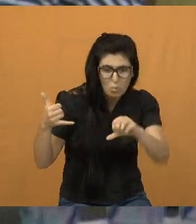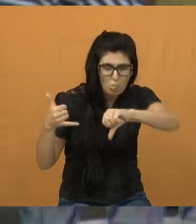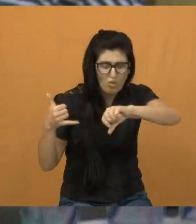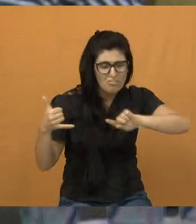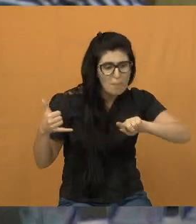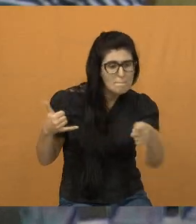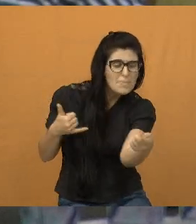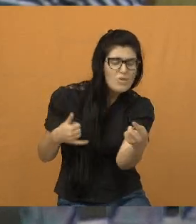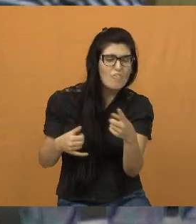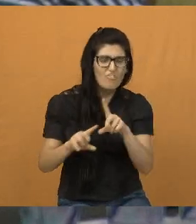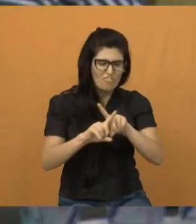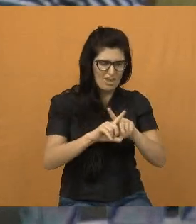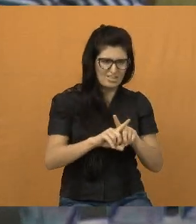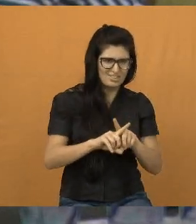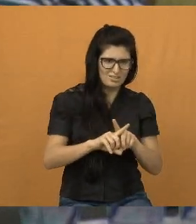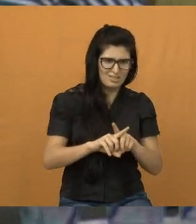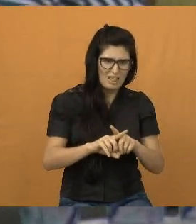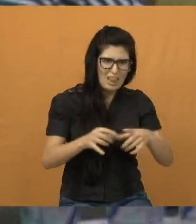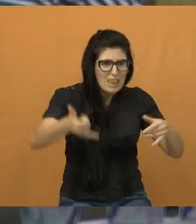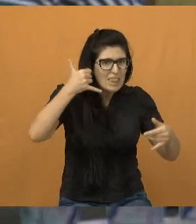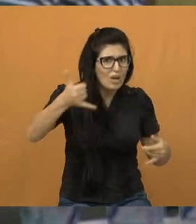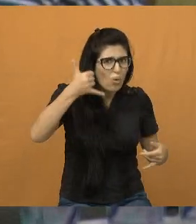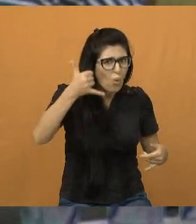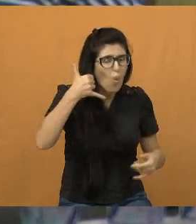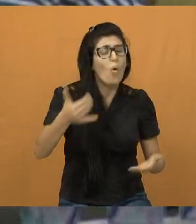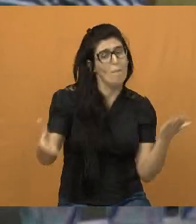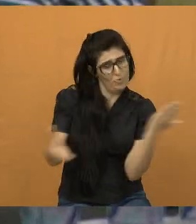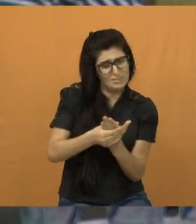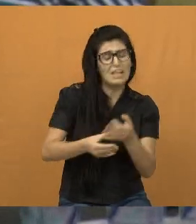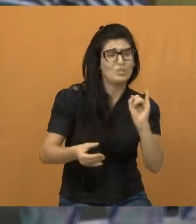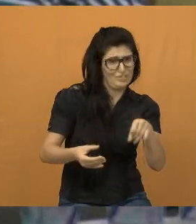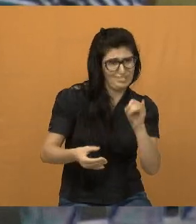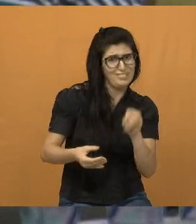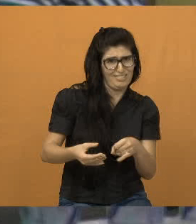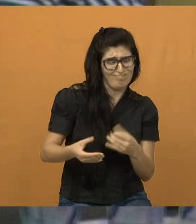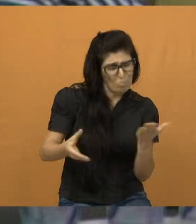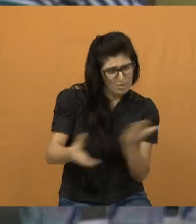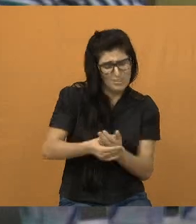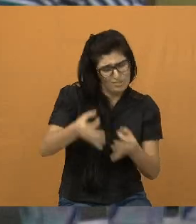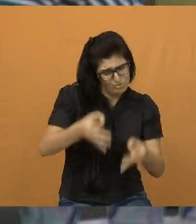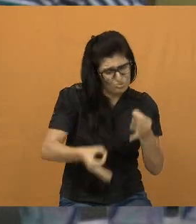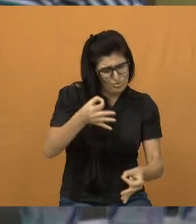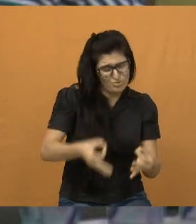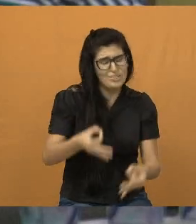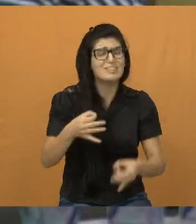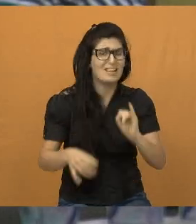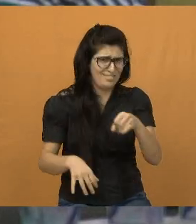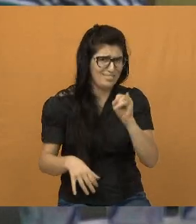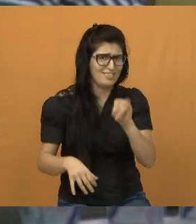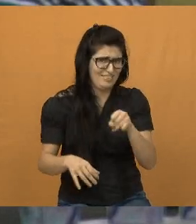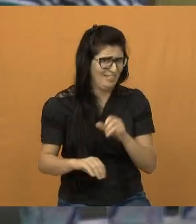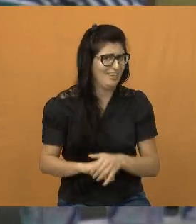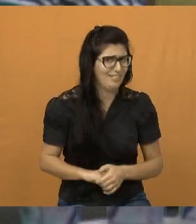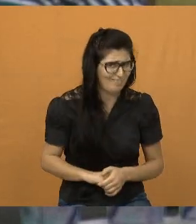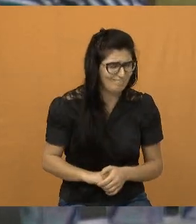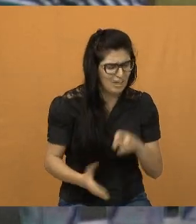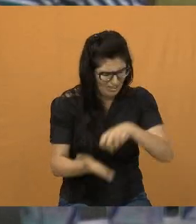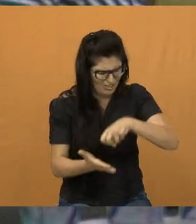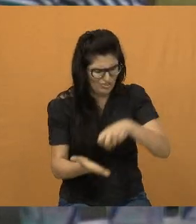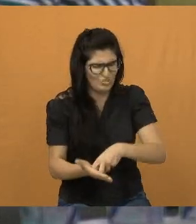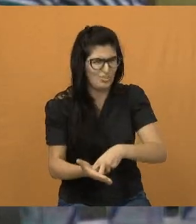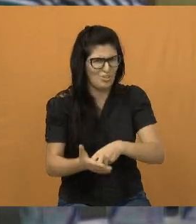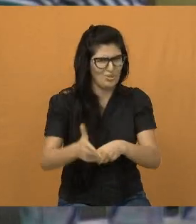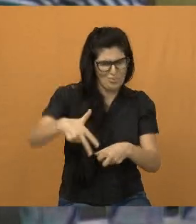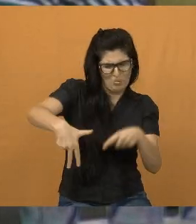e foi levado em consideração com processo penal e tudo. Então, existiu tanto a parte educativa da